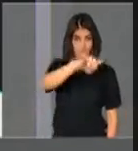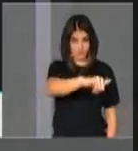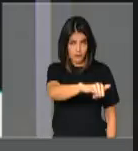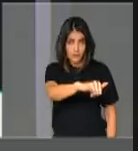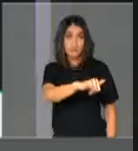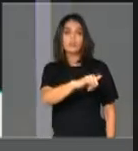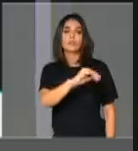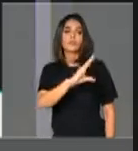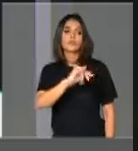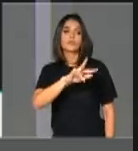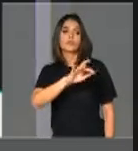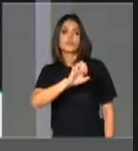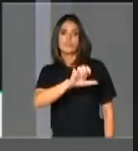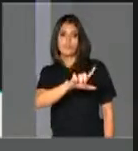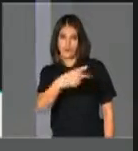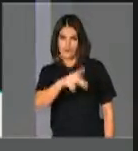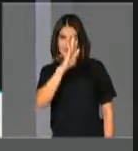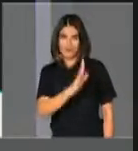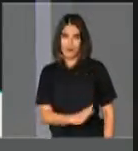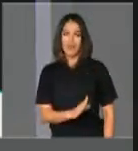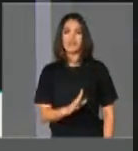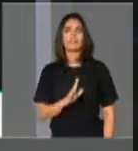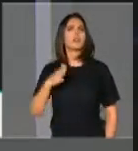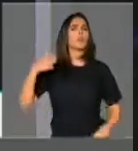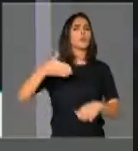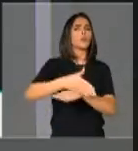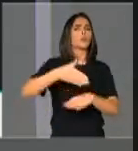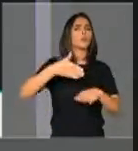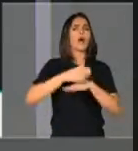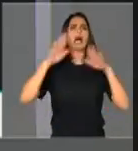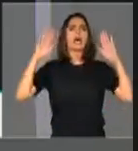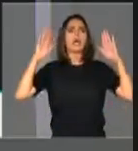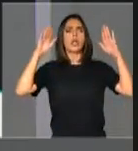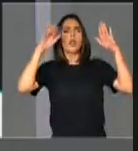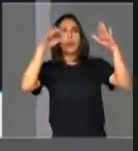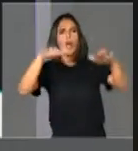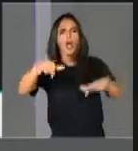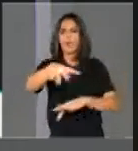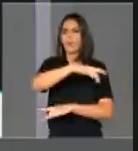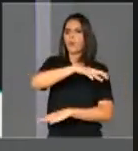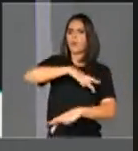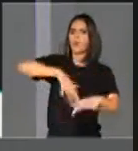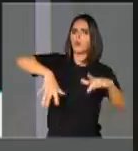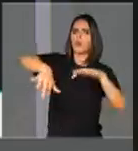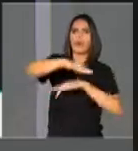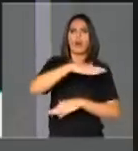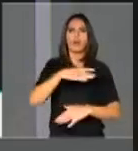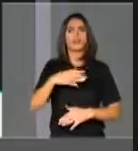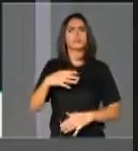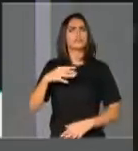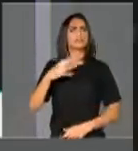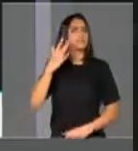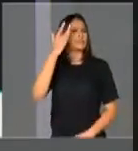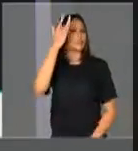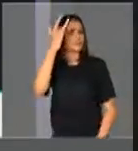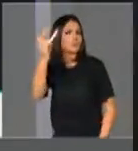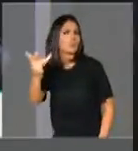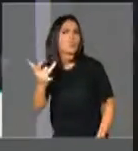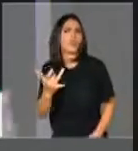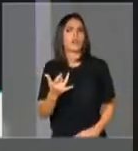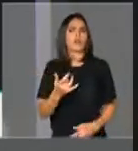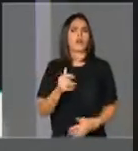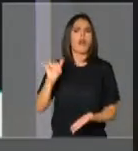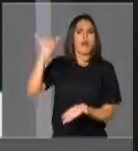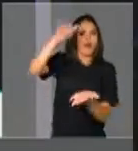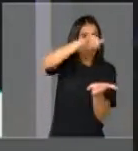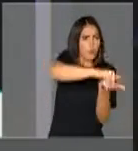a aviação civil no Brasil, que frequenta aeroportos, que vai e está toda hora